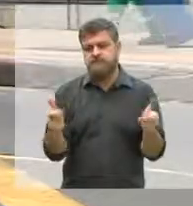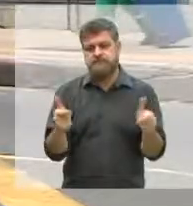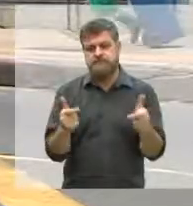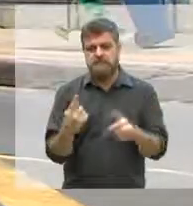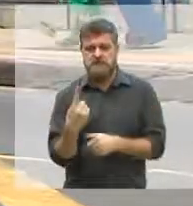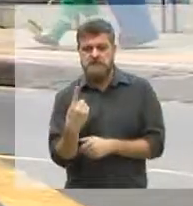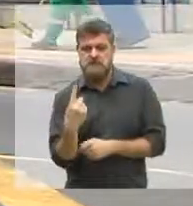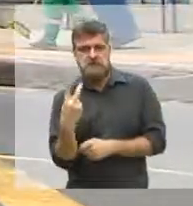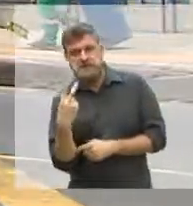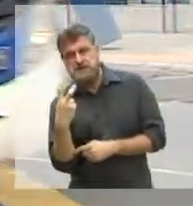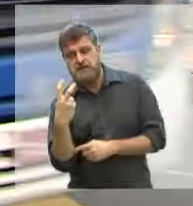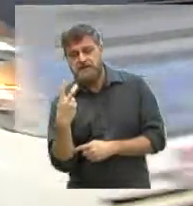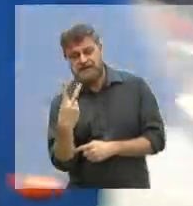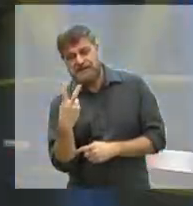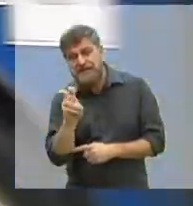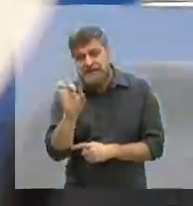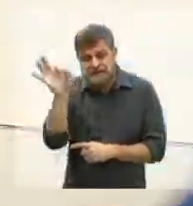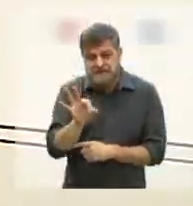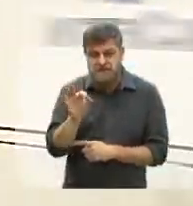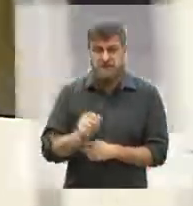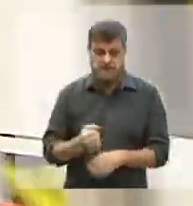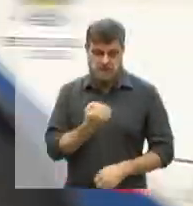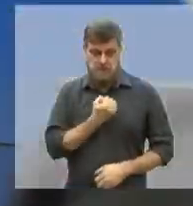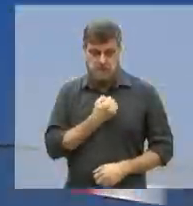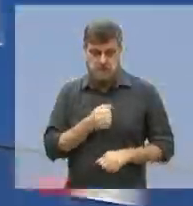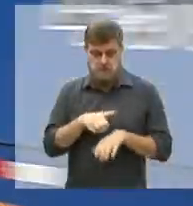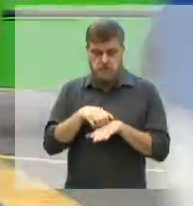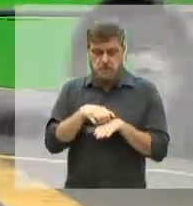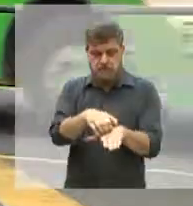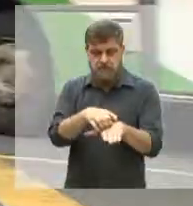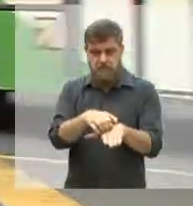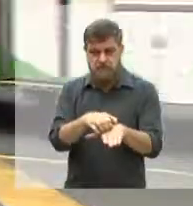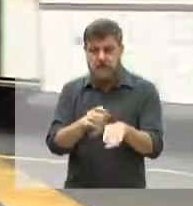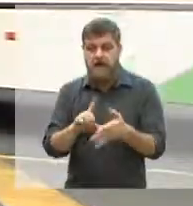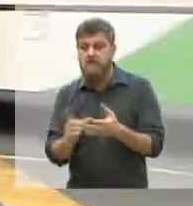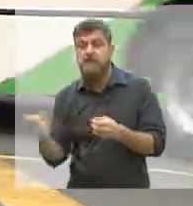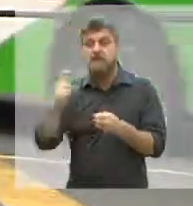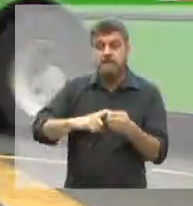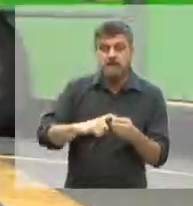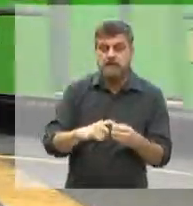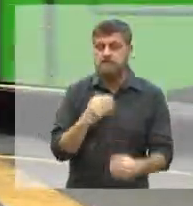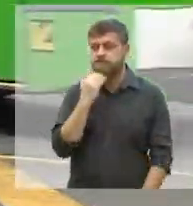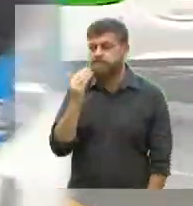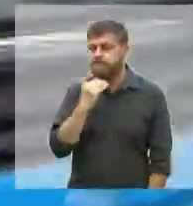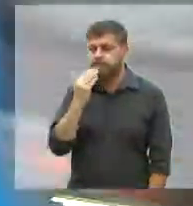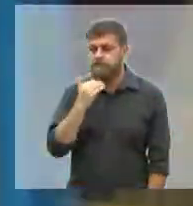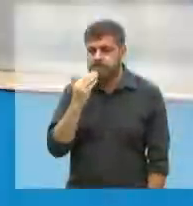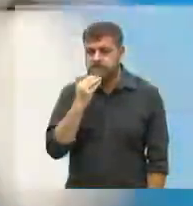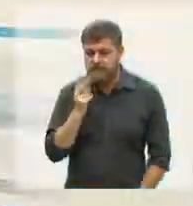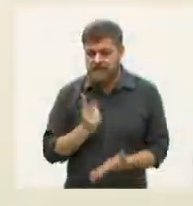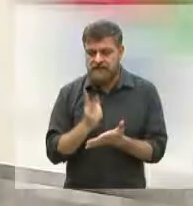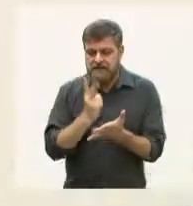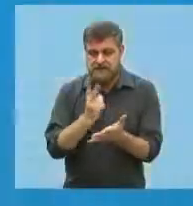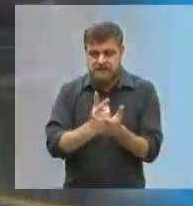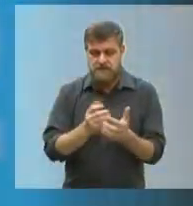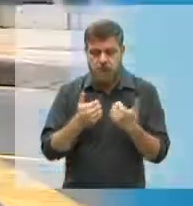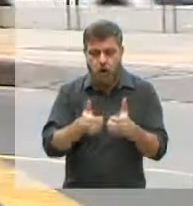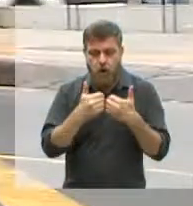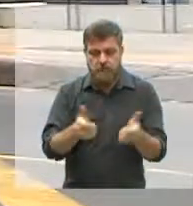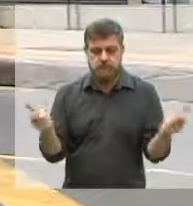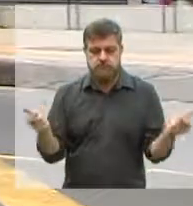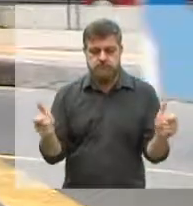de 10, 12, 15% o número de ônibus, e quando voltava, não recompunha a totalidade dos ônibus que tinham sido